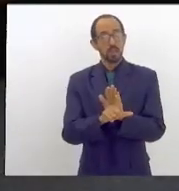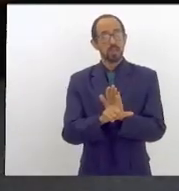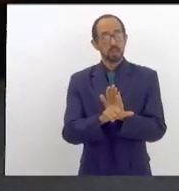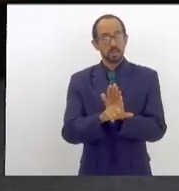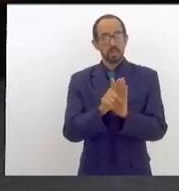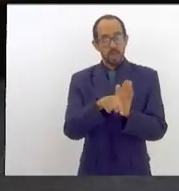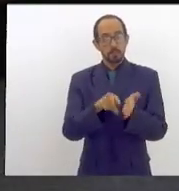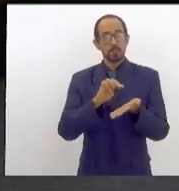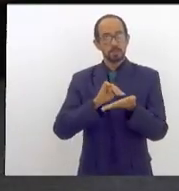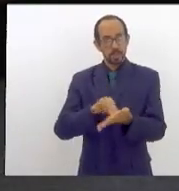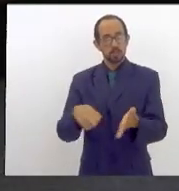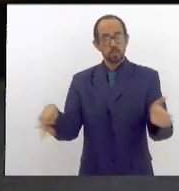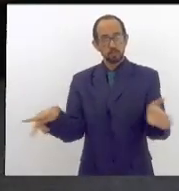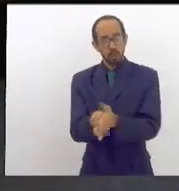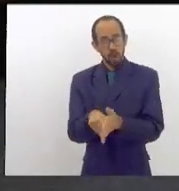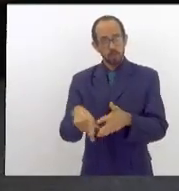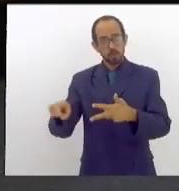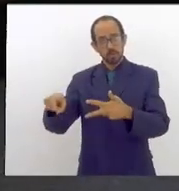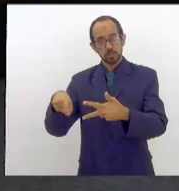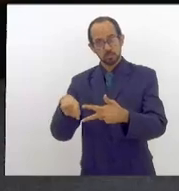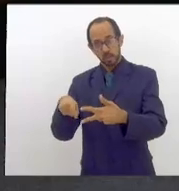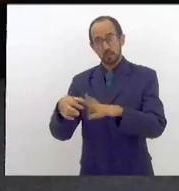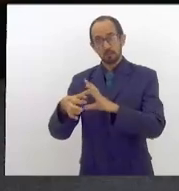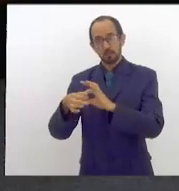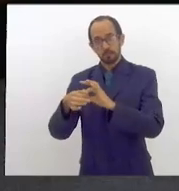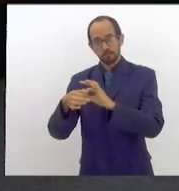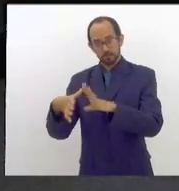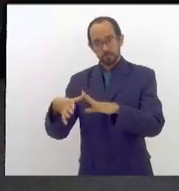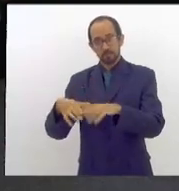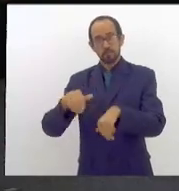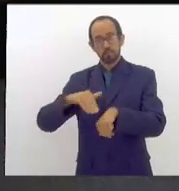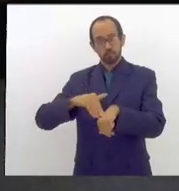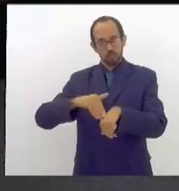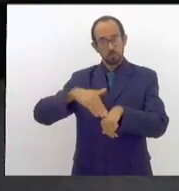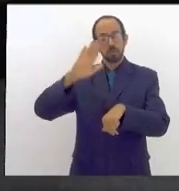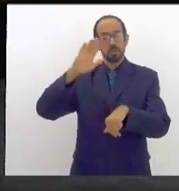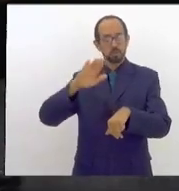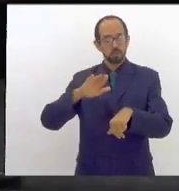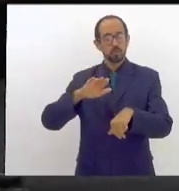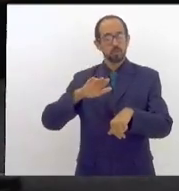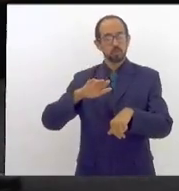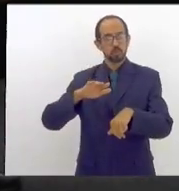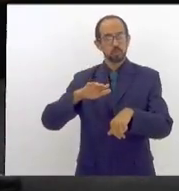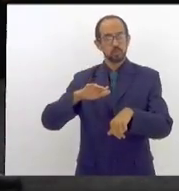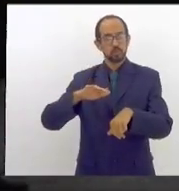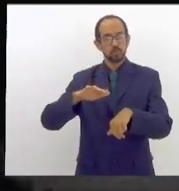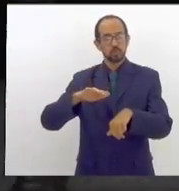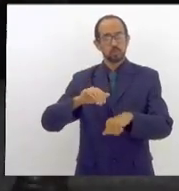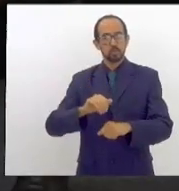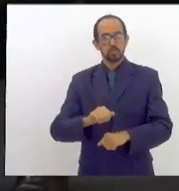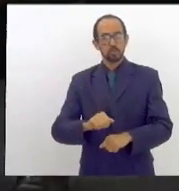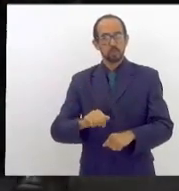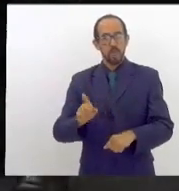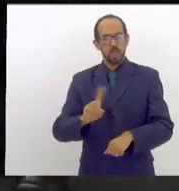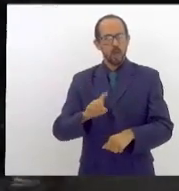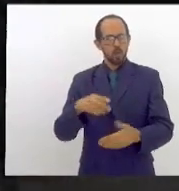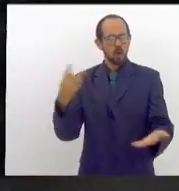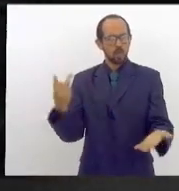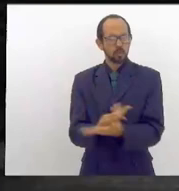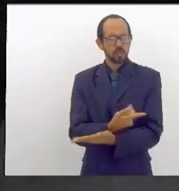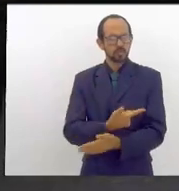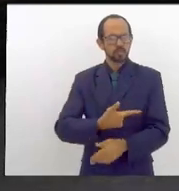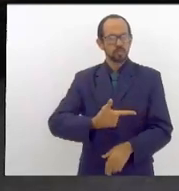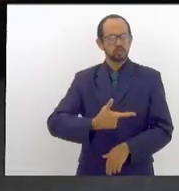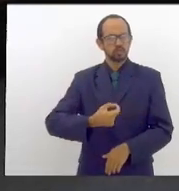do Poder Executivo permitindo o aumento repito que não acontece desde